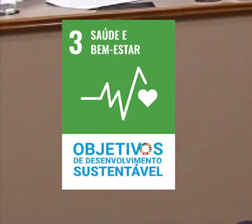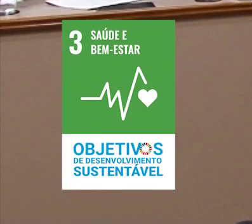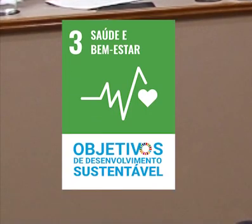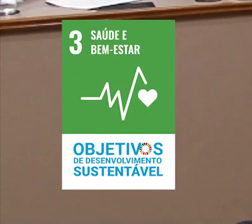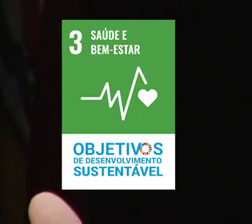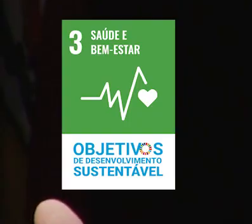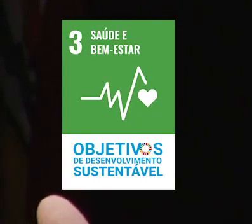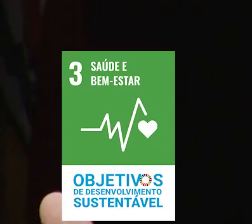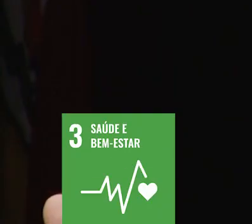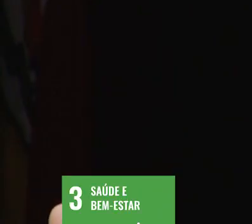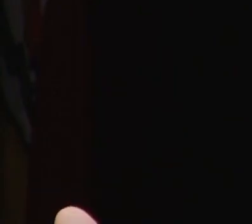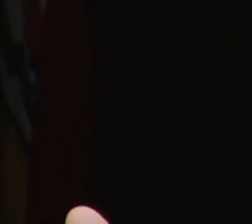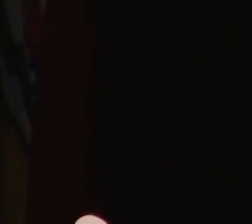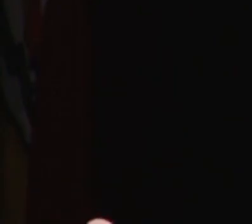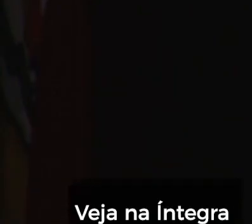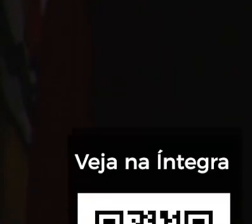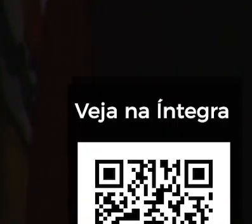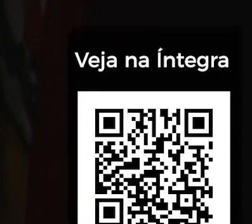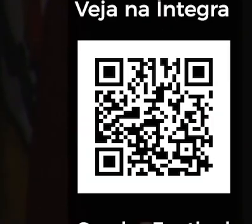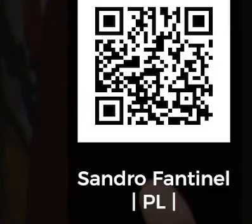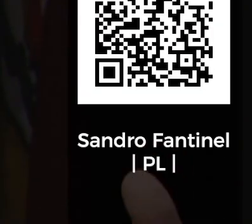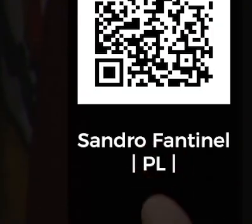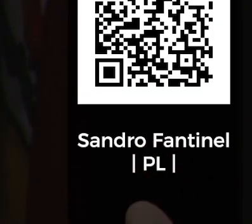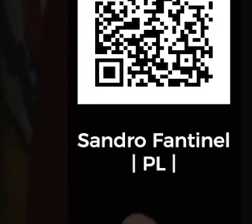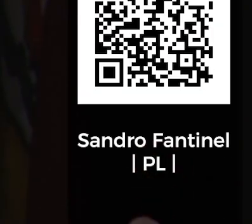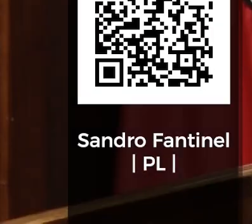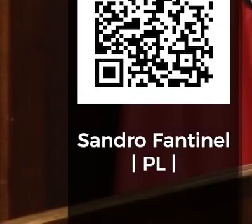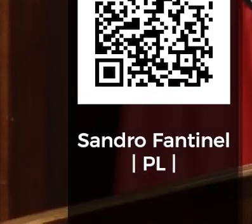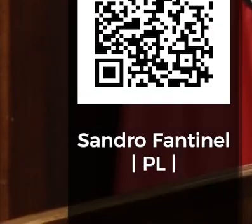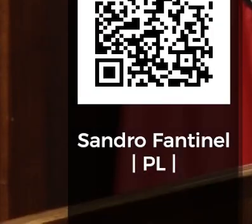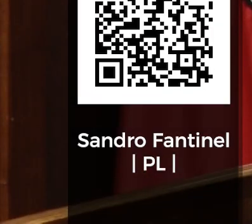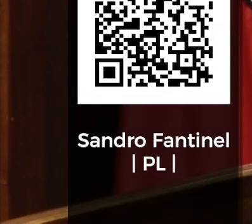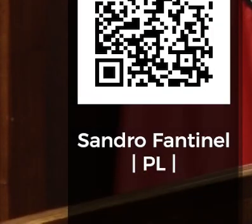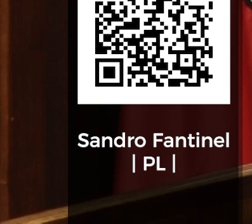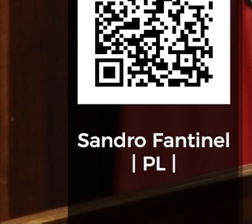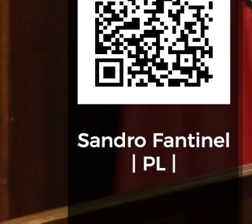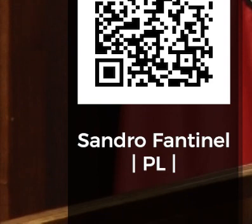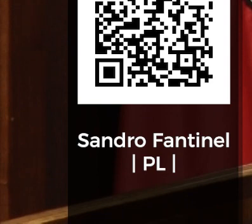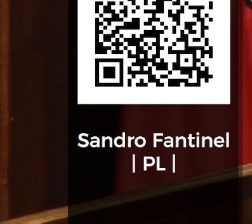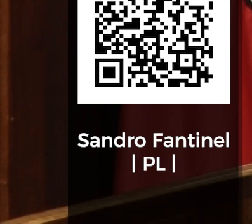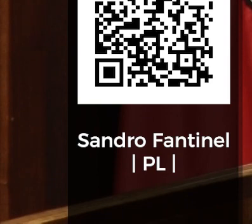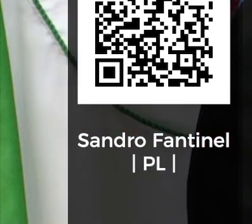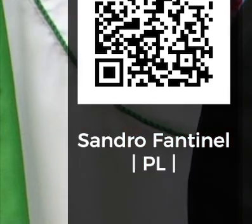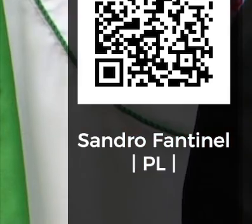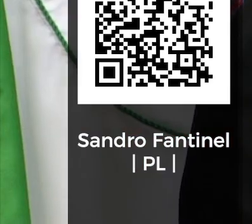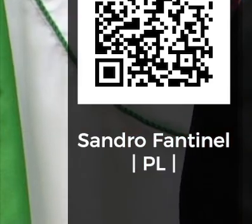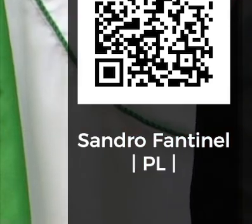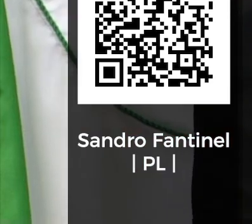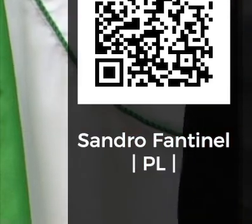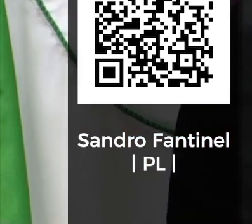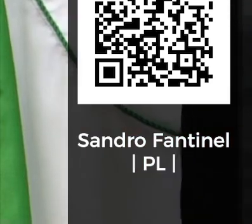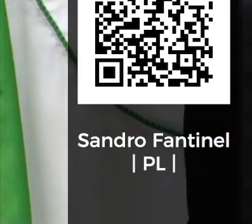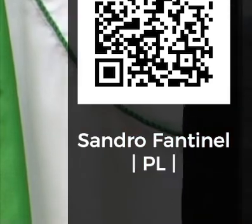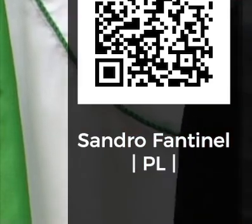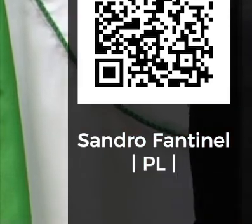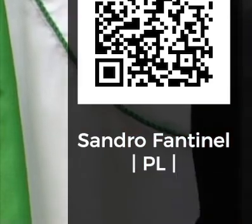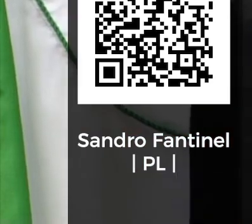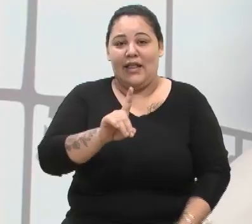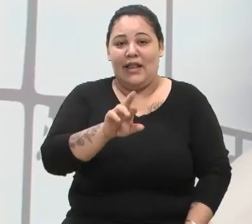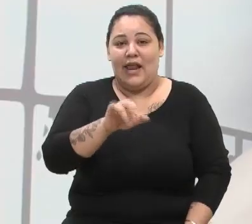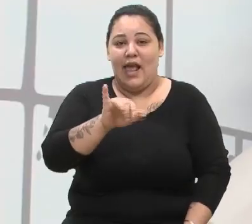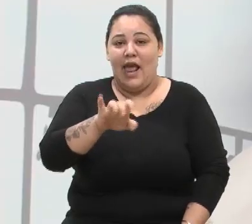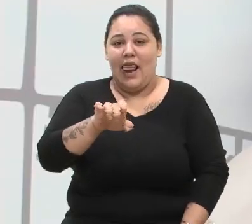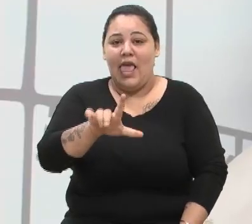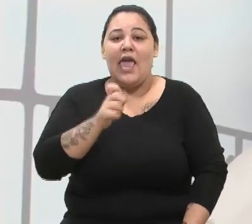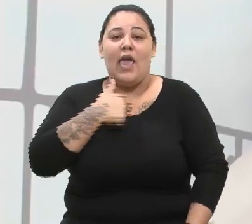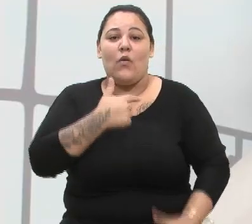Sandro Fantinel falou sobre a situação da saúde em Caxias do Sul. Trouxe como sugestão que o município implemente a telemedicina.